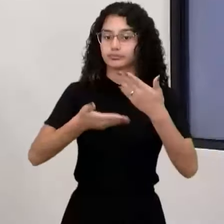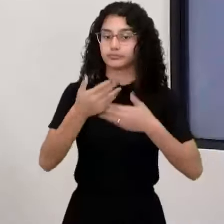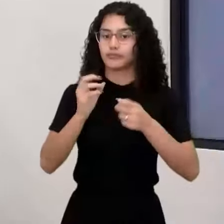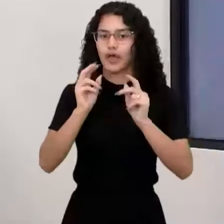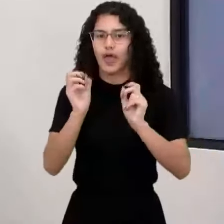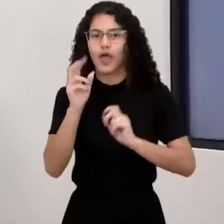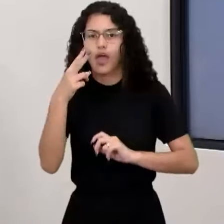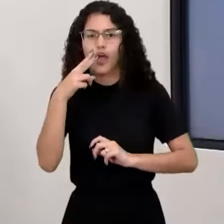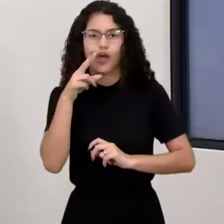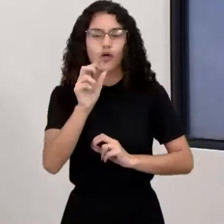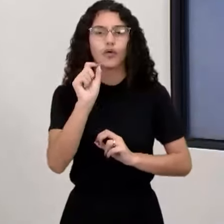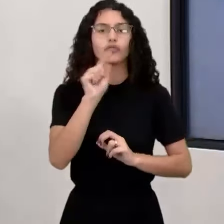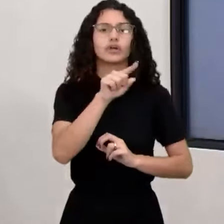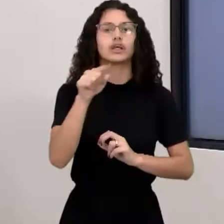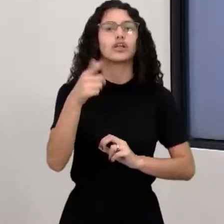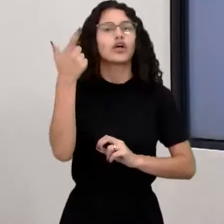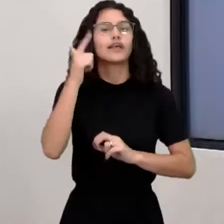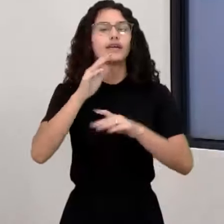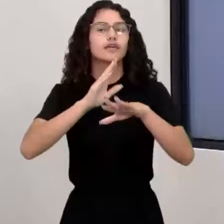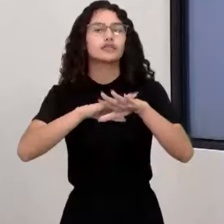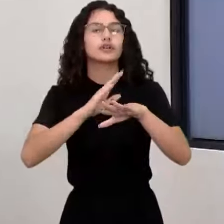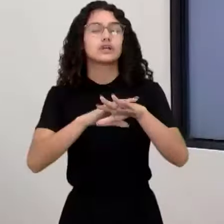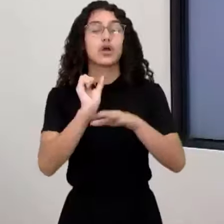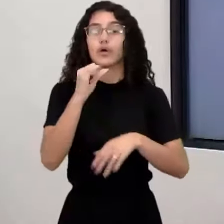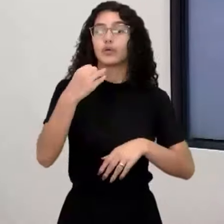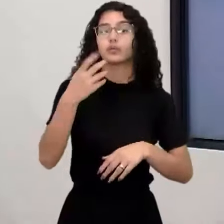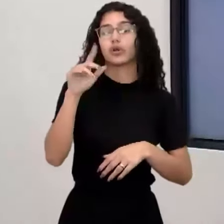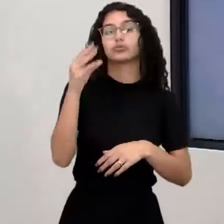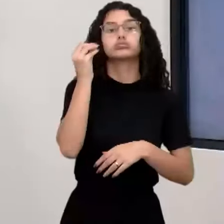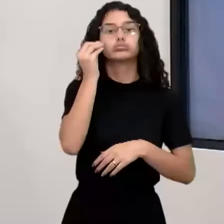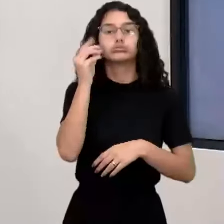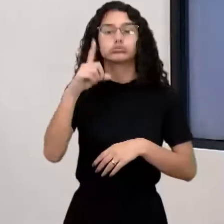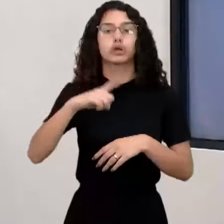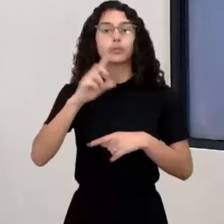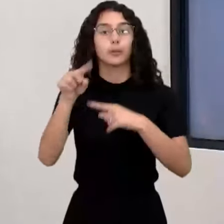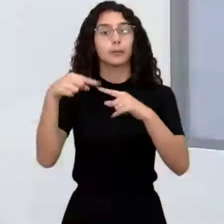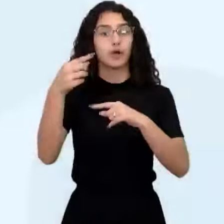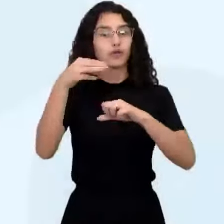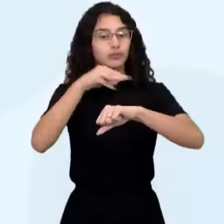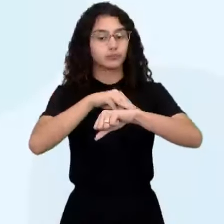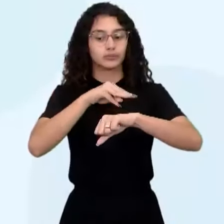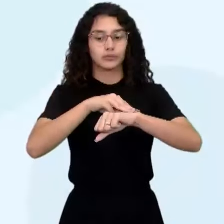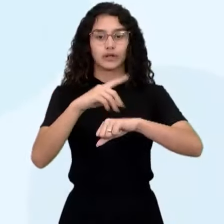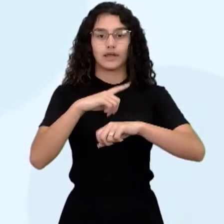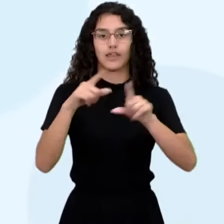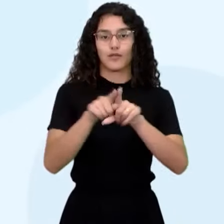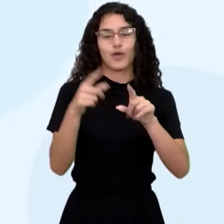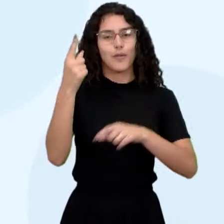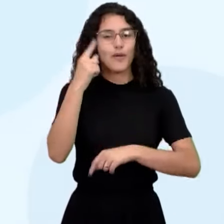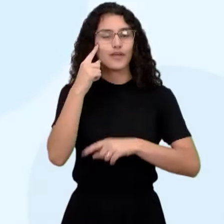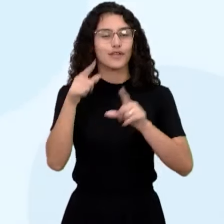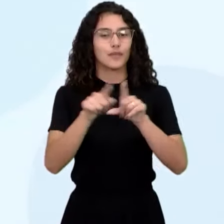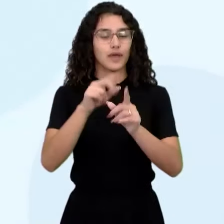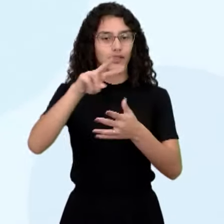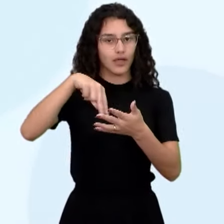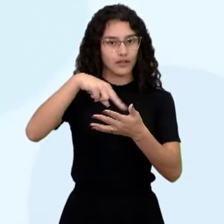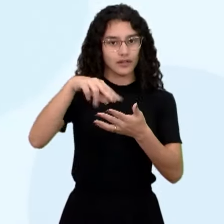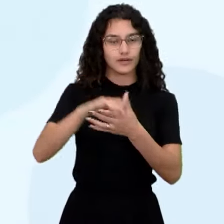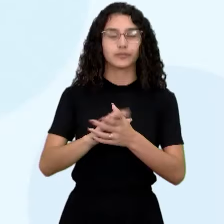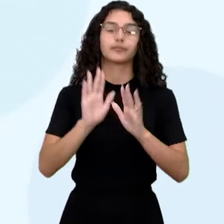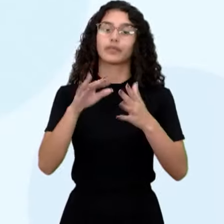Quero ouvir aí o que você consegue fazer, quais são as suas expectativas para o próximo momento e pensando na nossa coreografia.